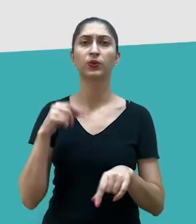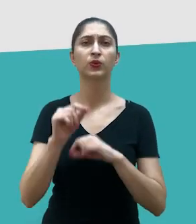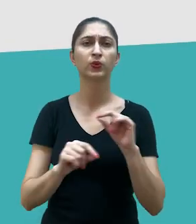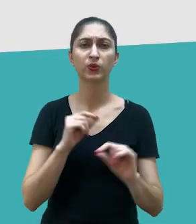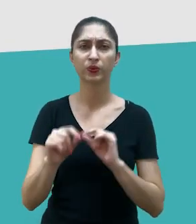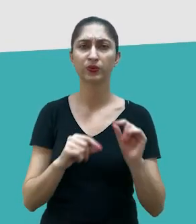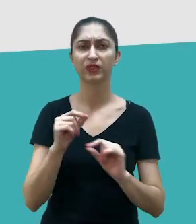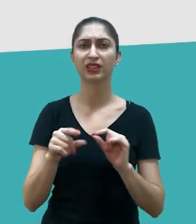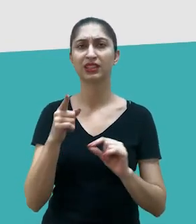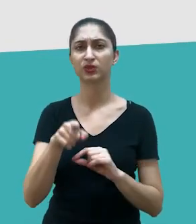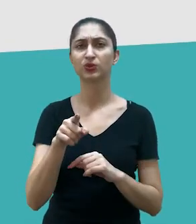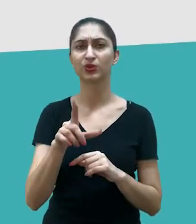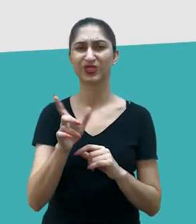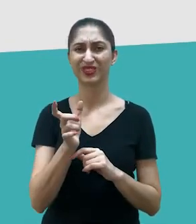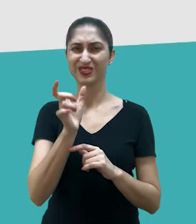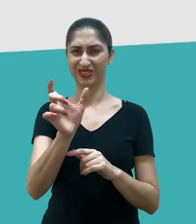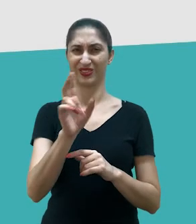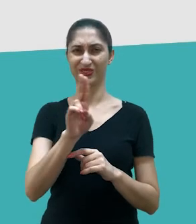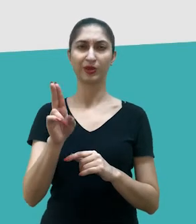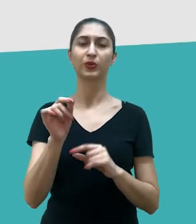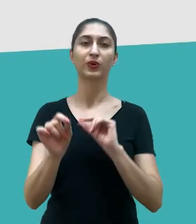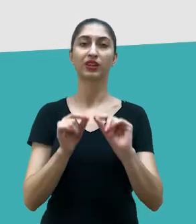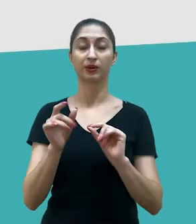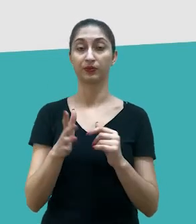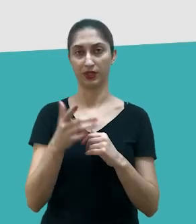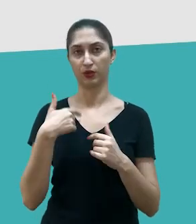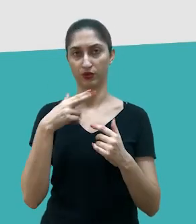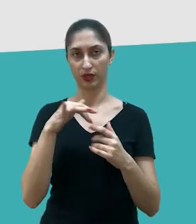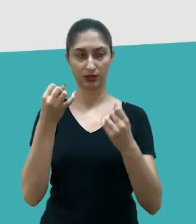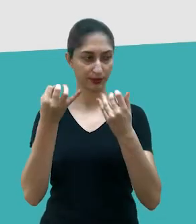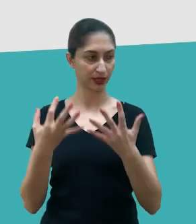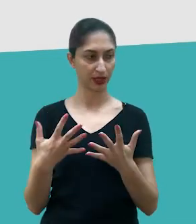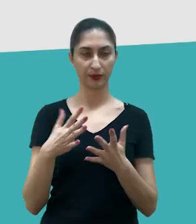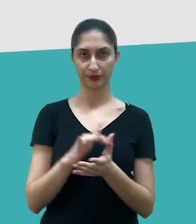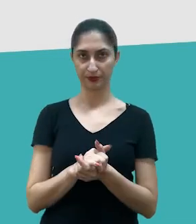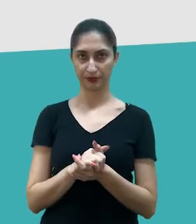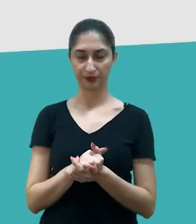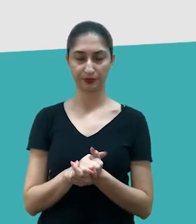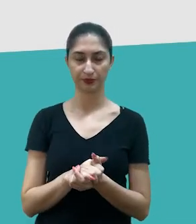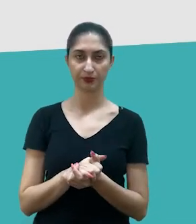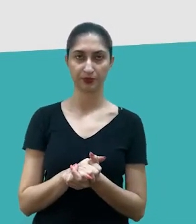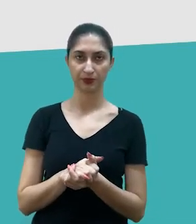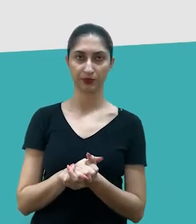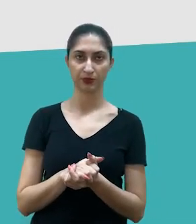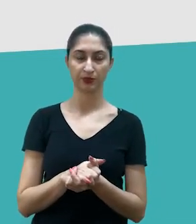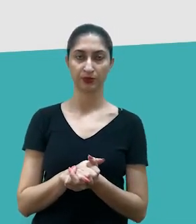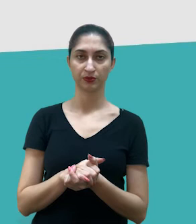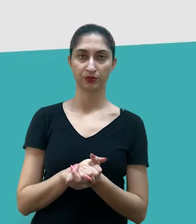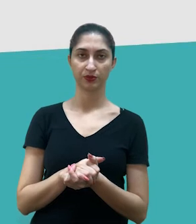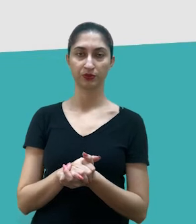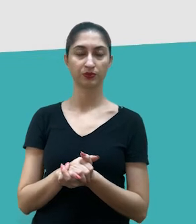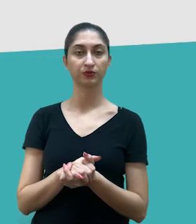é um armário cápsula? Muita gente aí já ouviu falar, mas eu vou resumir para vocês em uma imagem. Então,